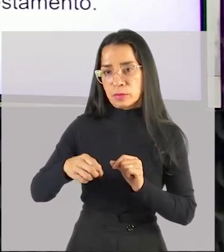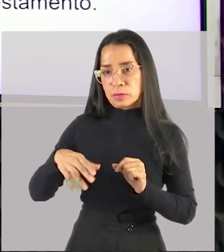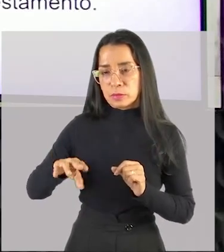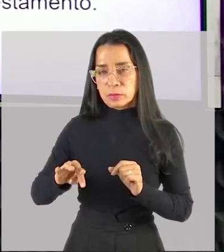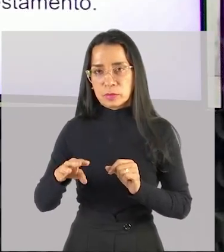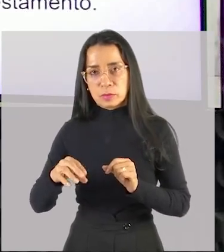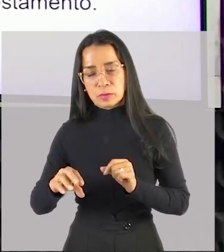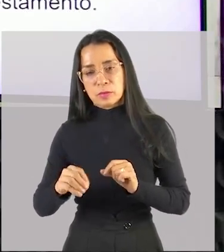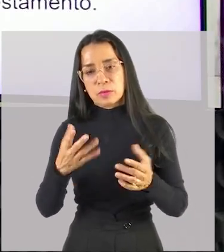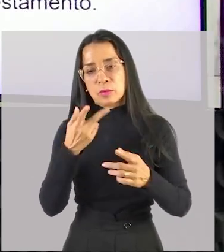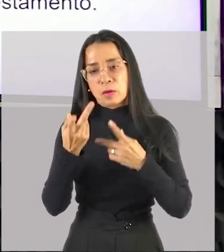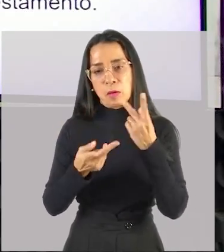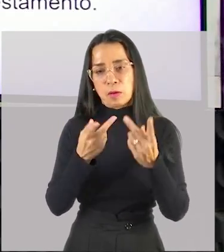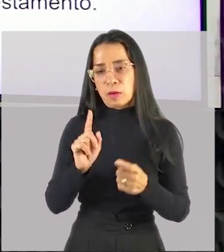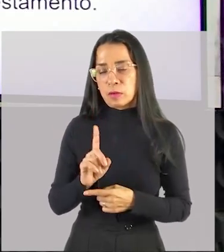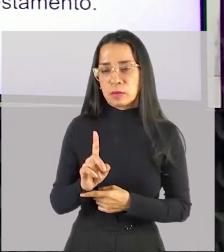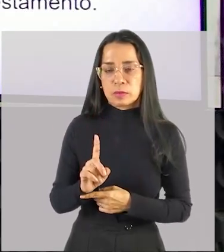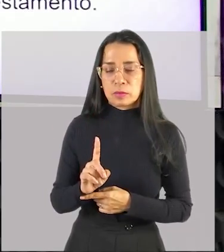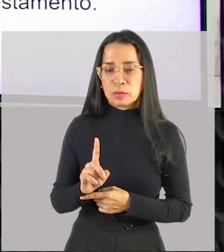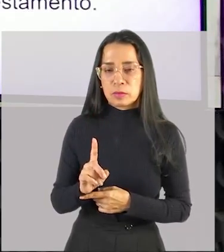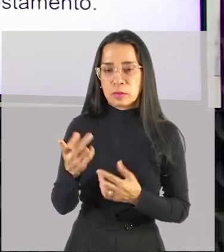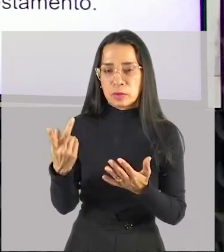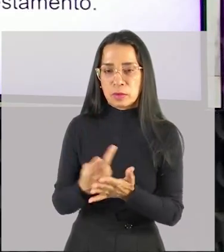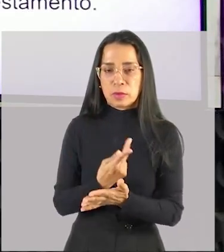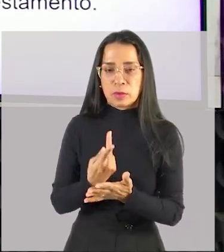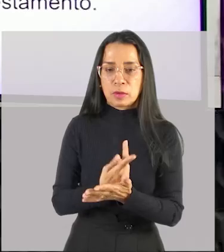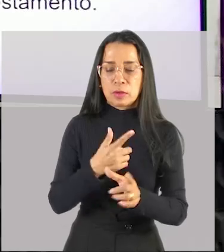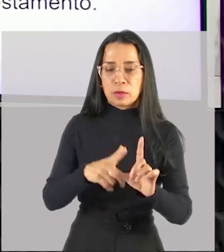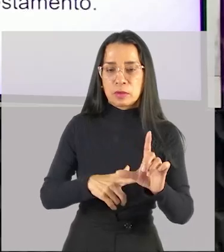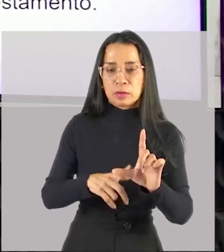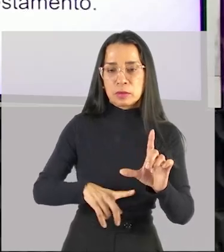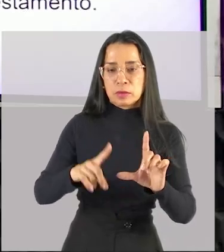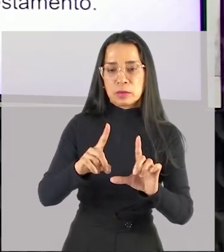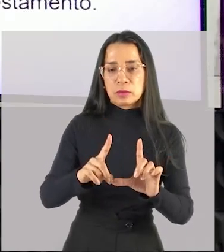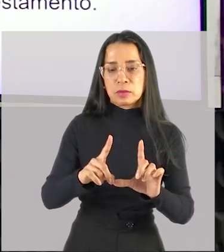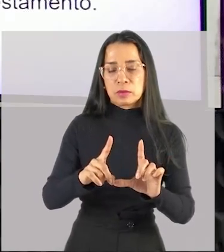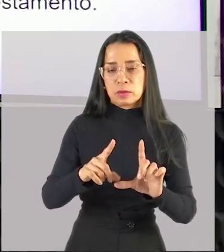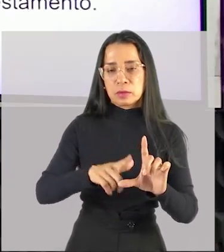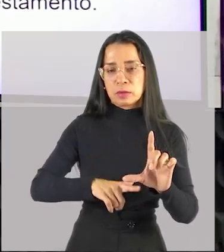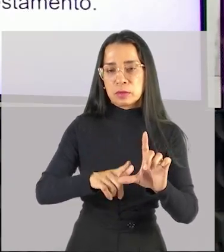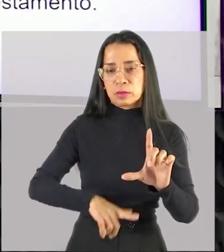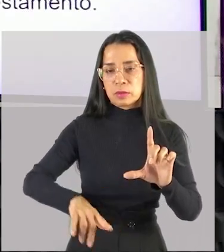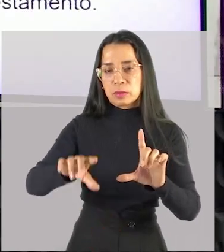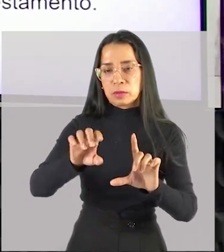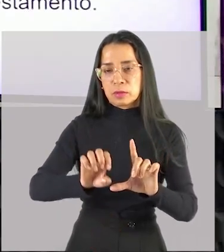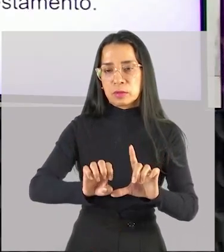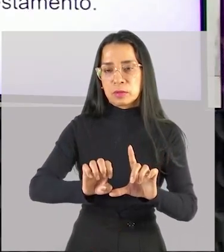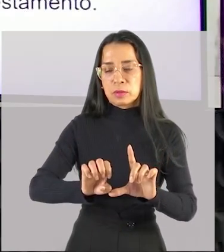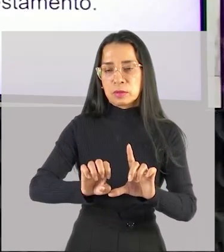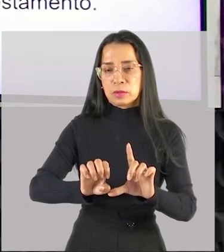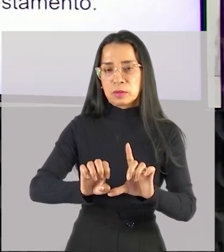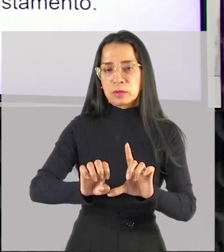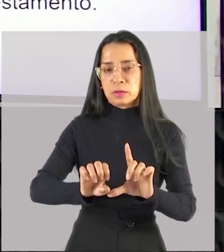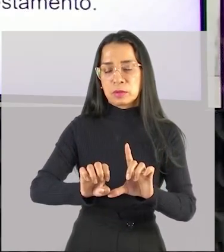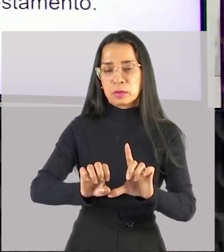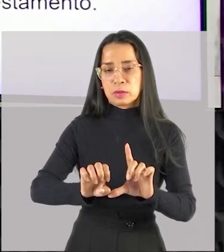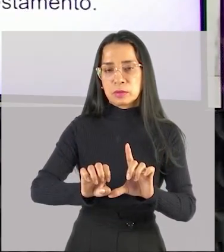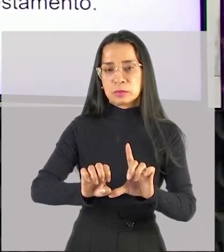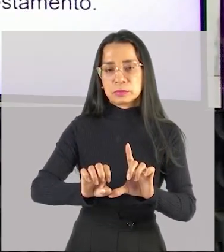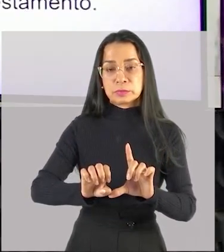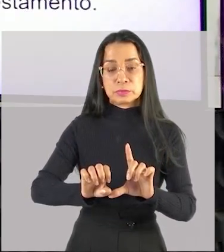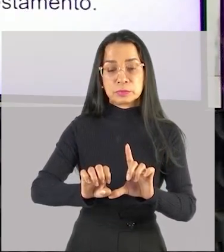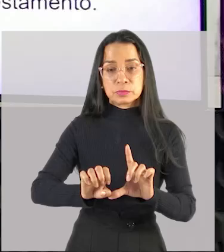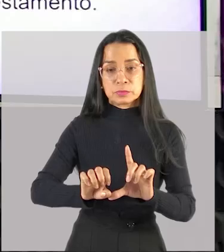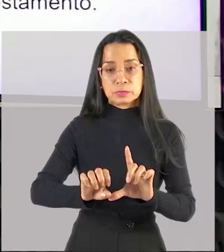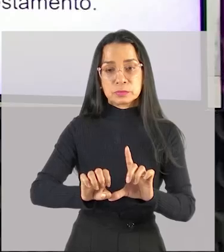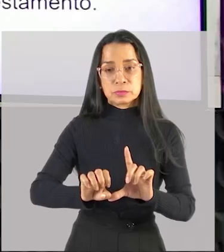Agostinho, fala sobre isso. Descartamos também a letra D. Letra E, violação dos preceitos do Velho